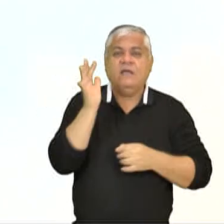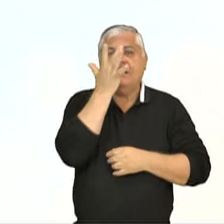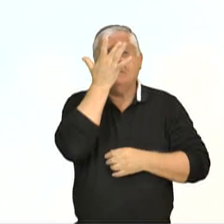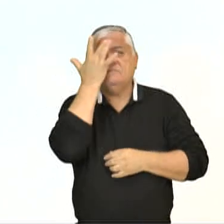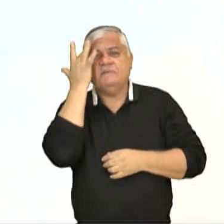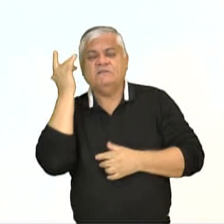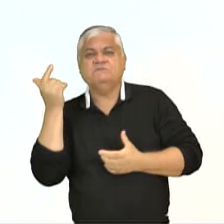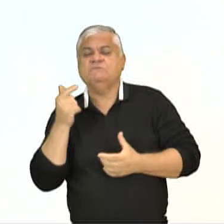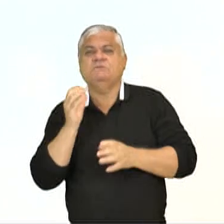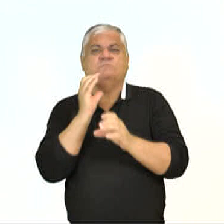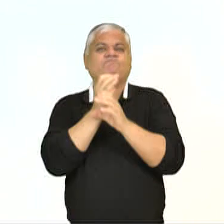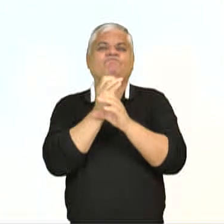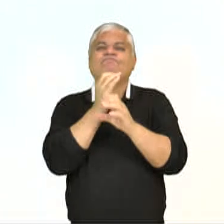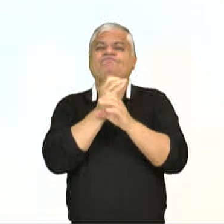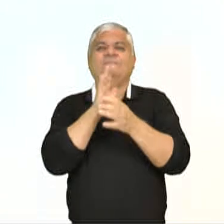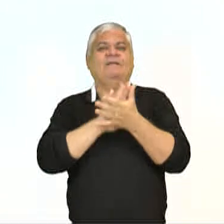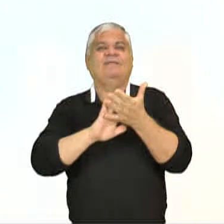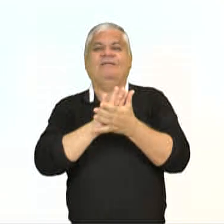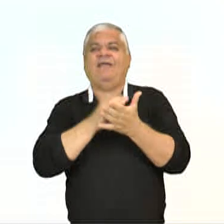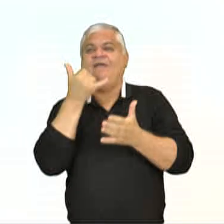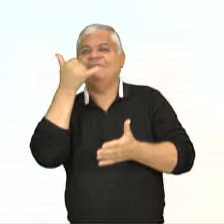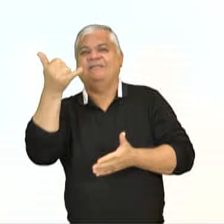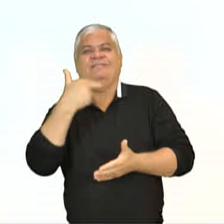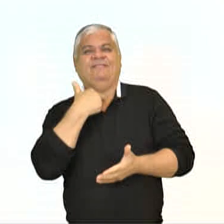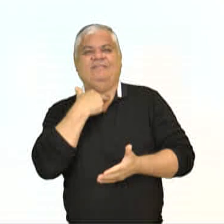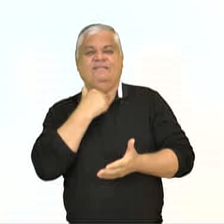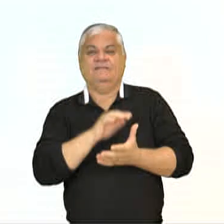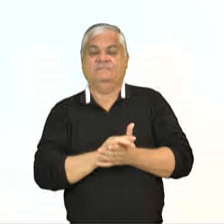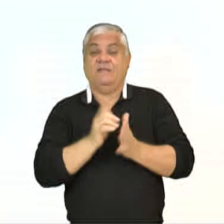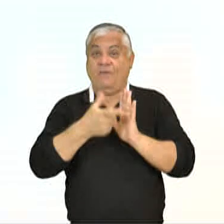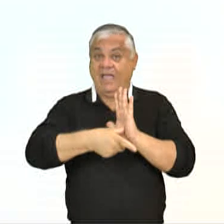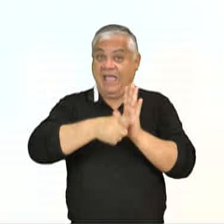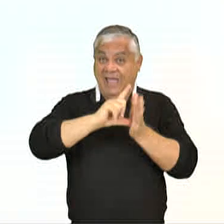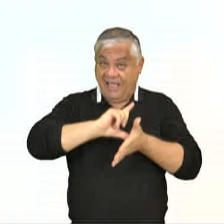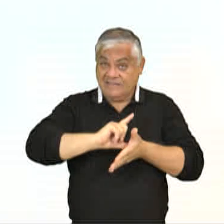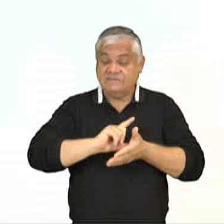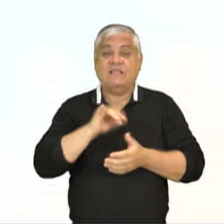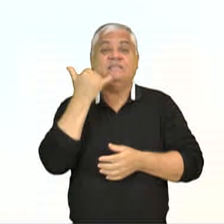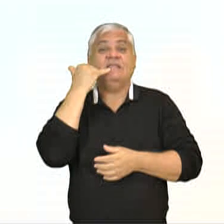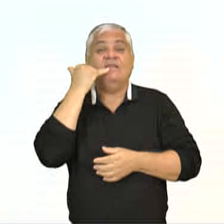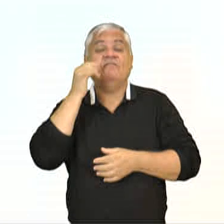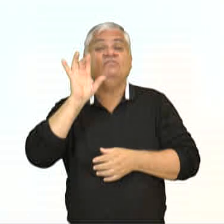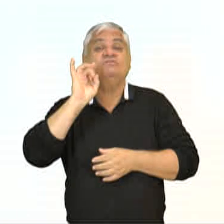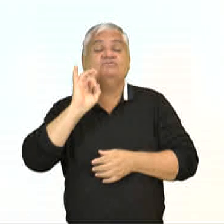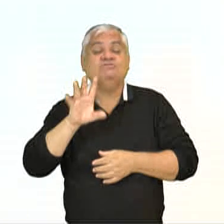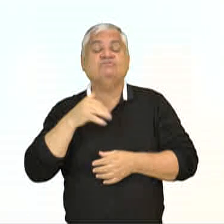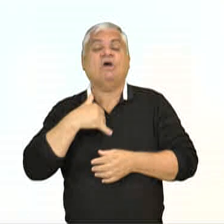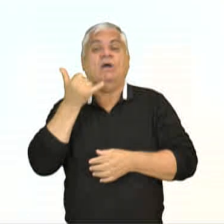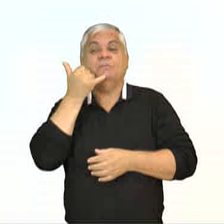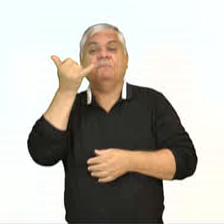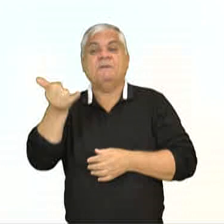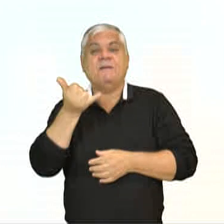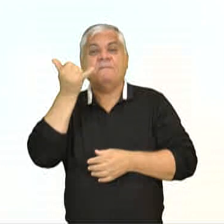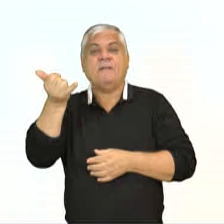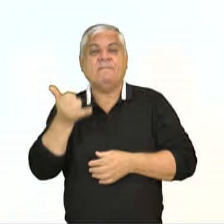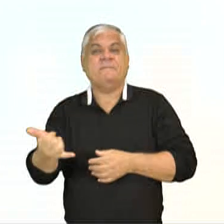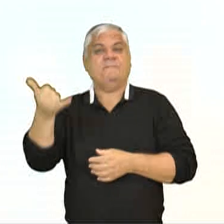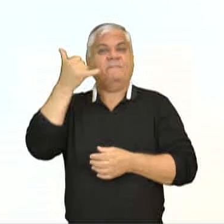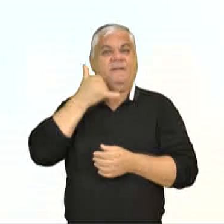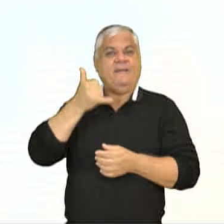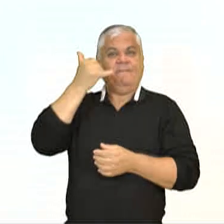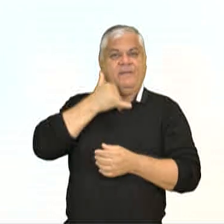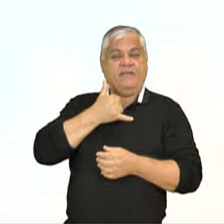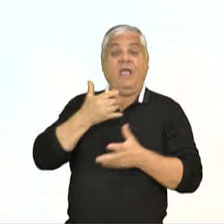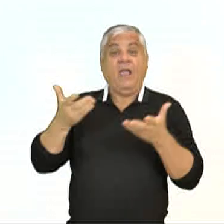ficavam incomunicáveis. Antes, o telefone se limitava a fazer e receber ligações.